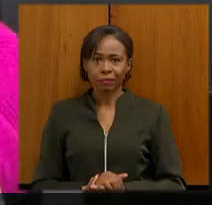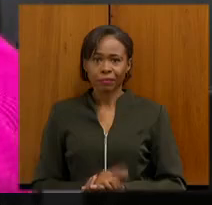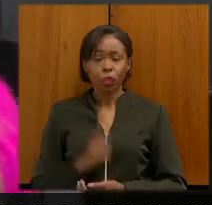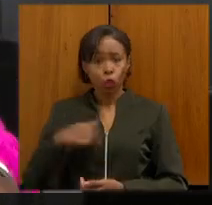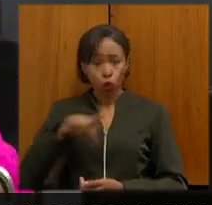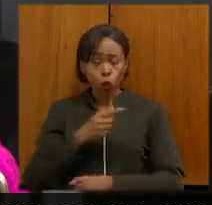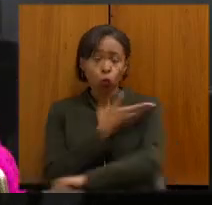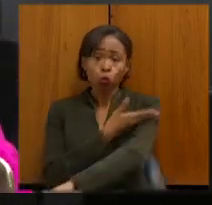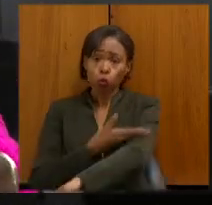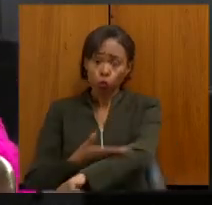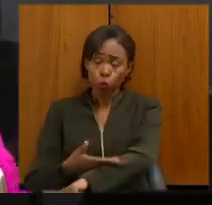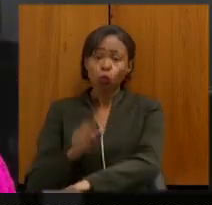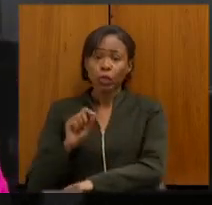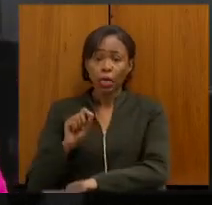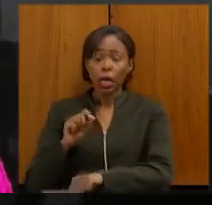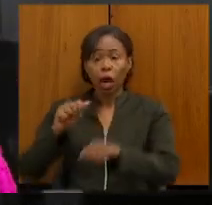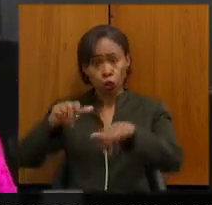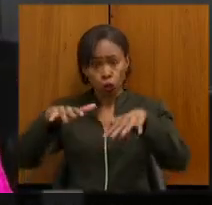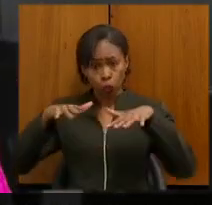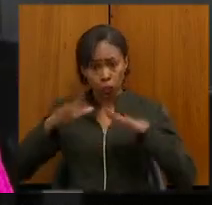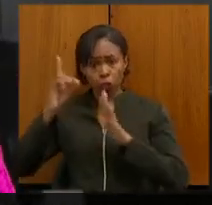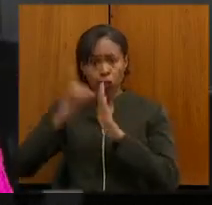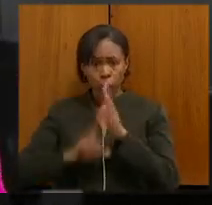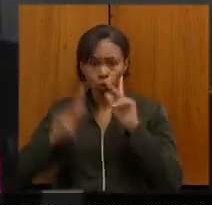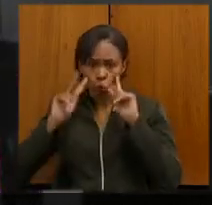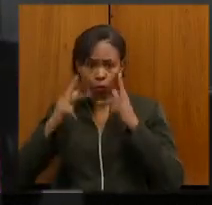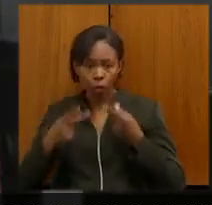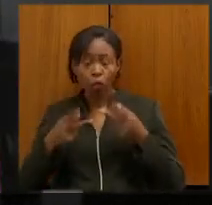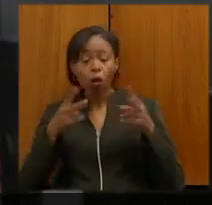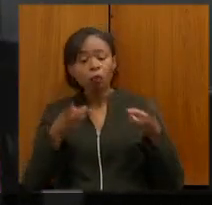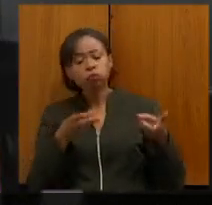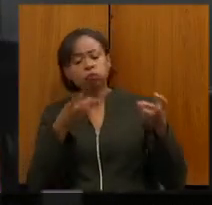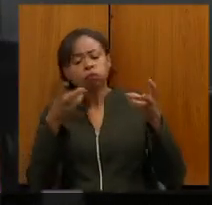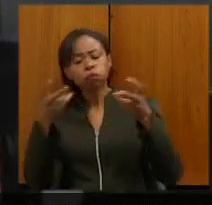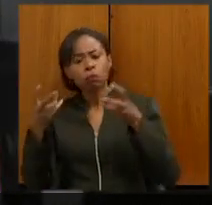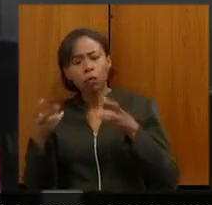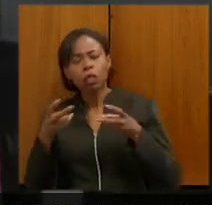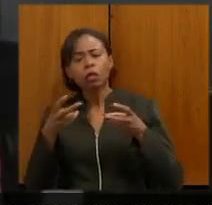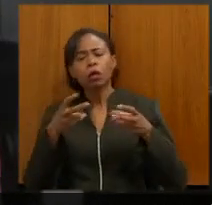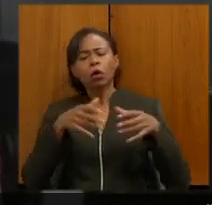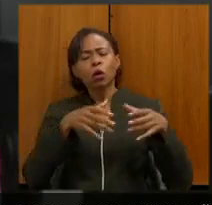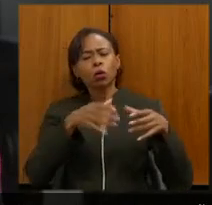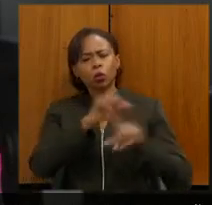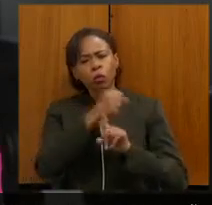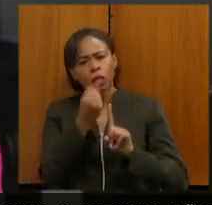audiência da Direitos Humanos sempre ouvindo sociedade civil organizada os movimentos